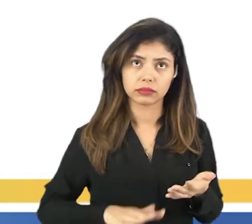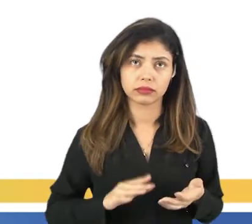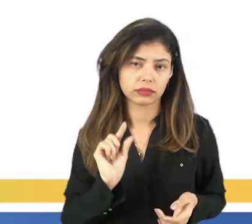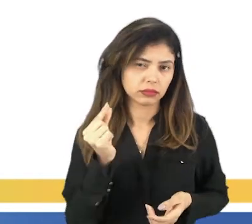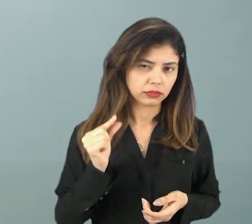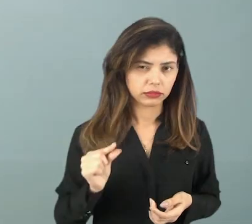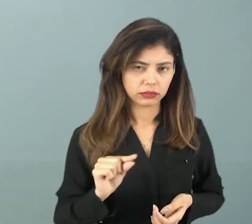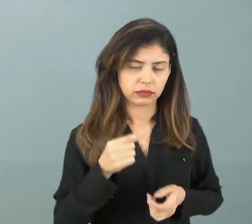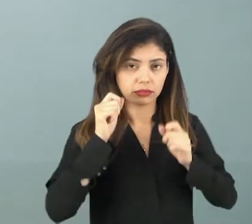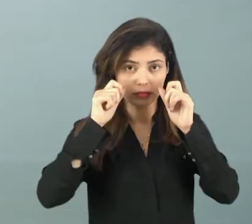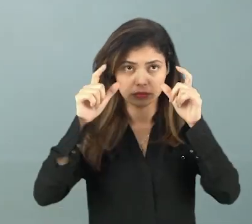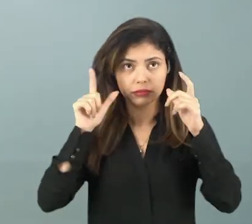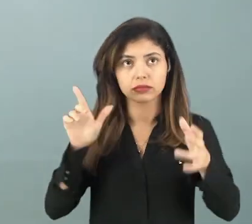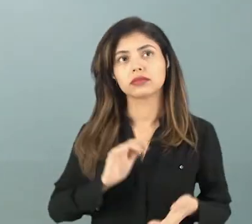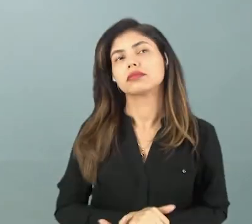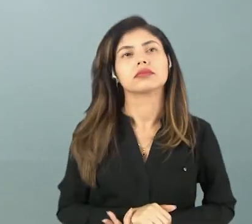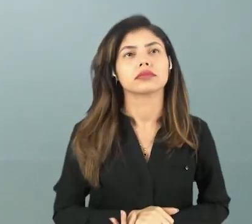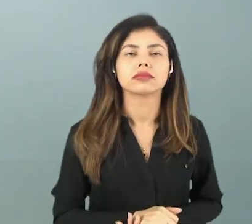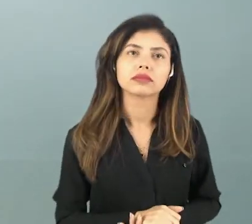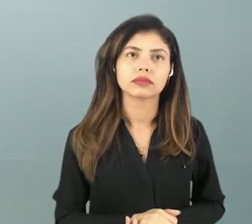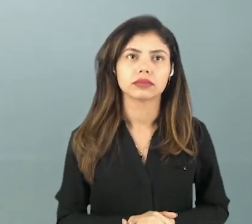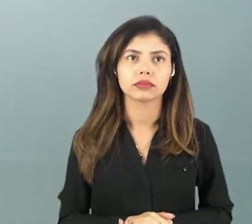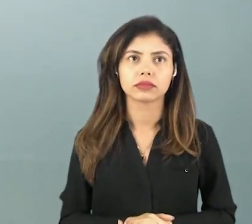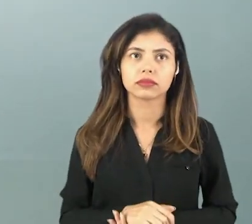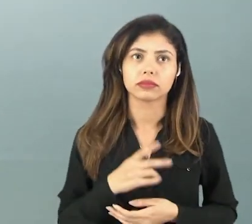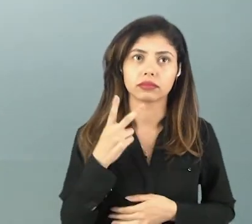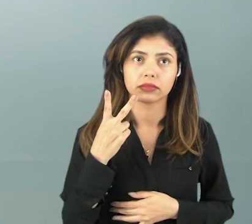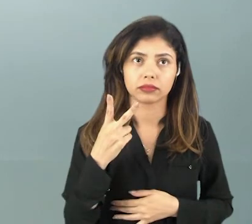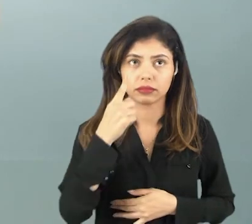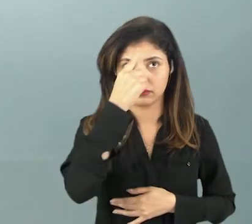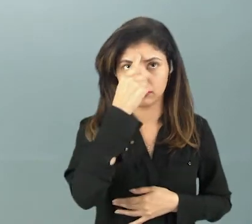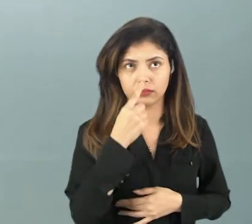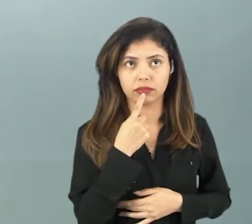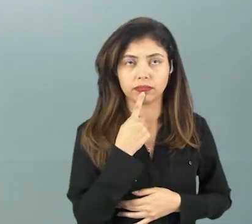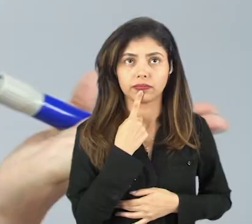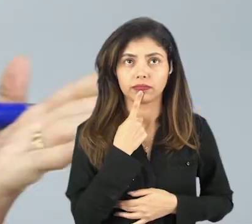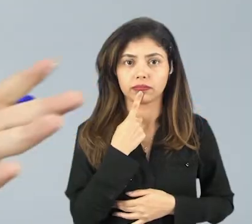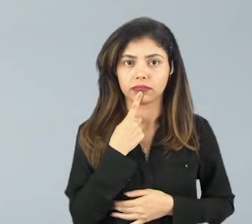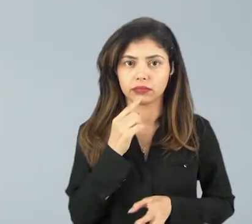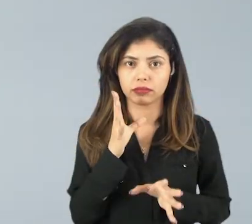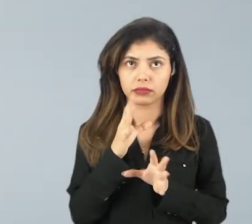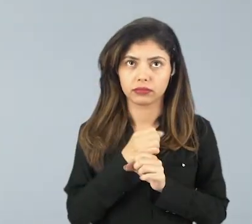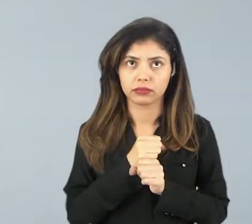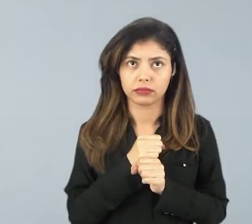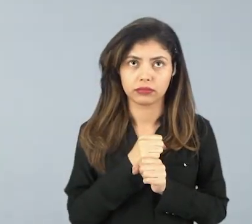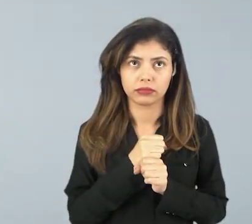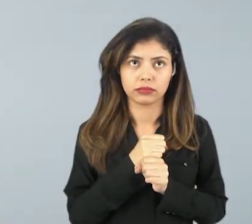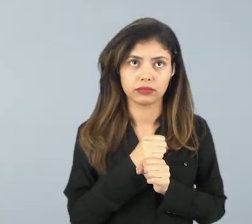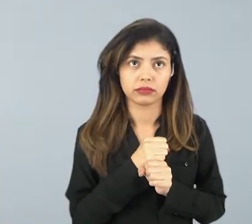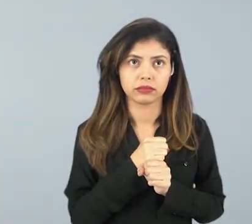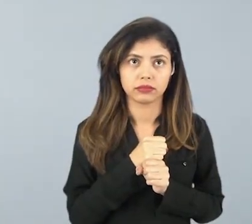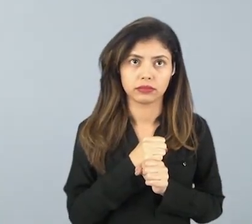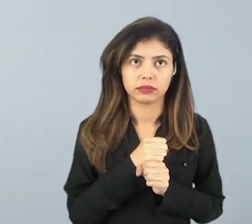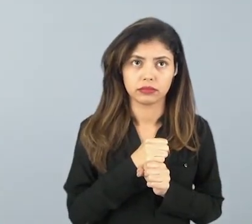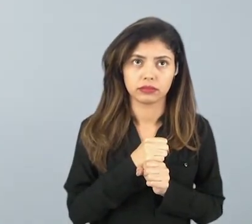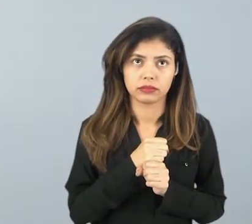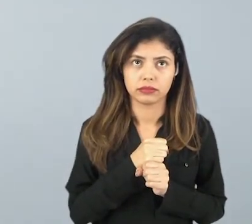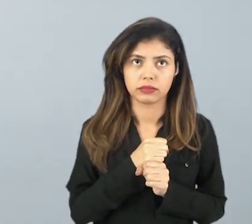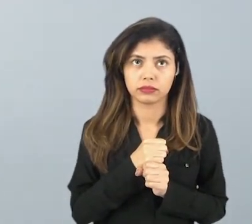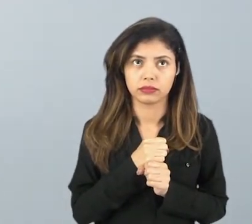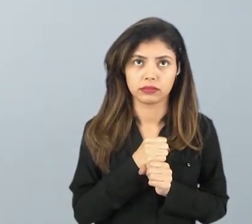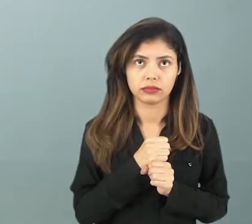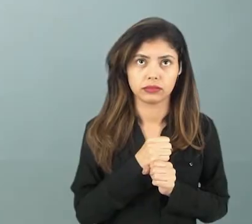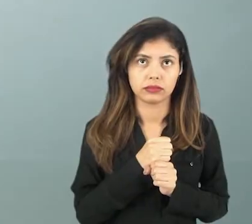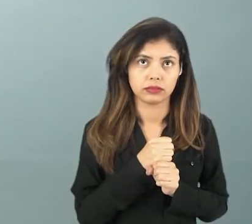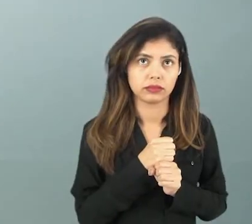um pouquinho mais de atenção, né? Nós já temos duas imagens e nós vamos somar, certinho? E tem